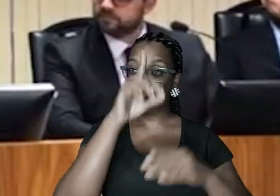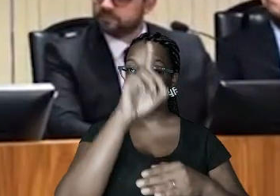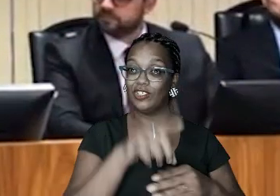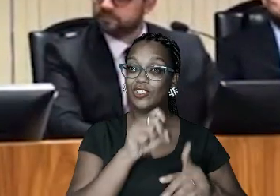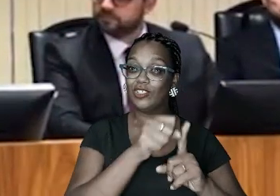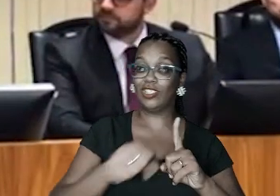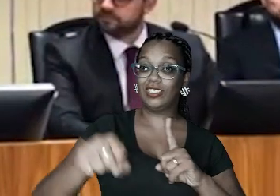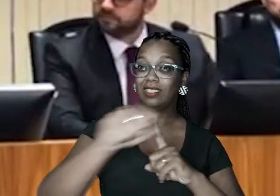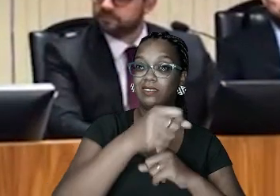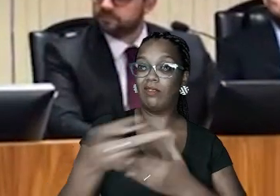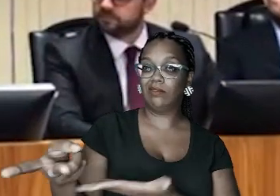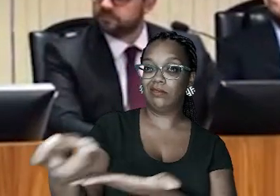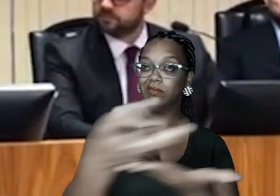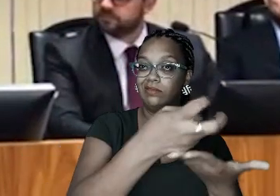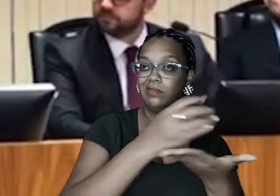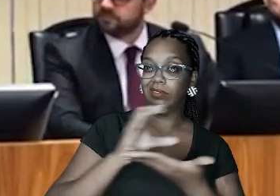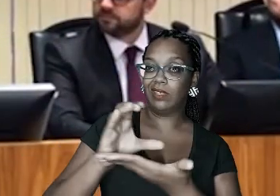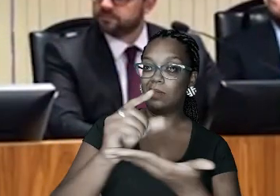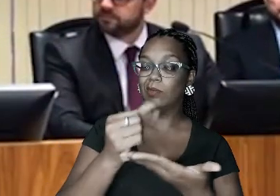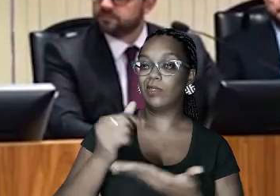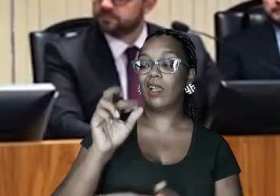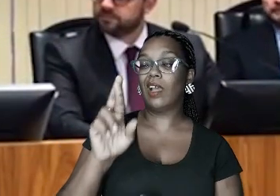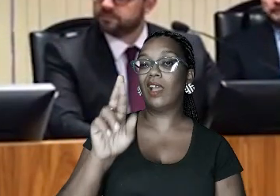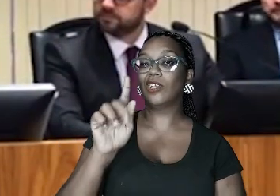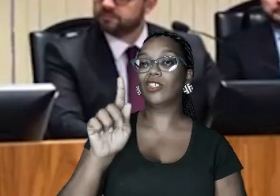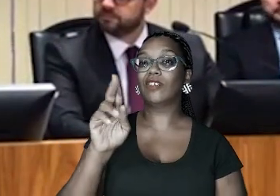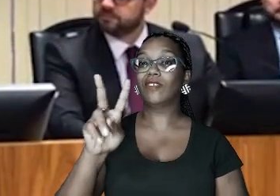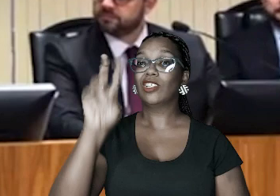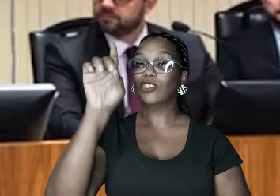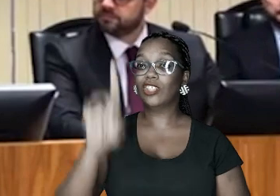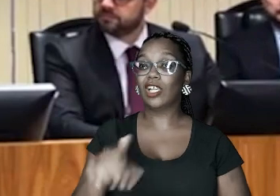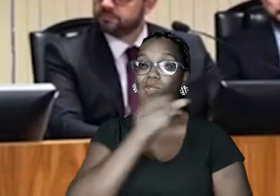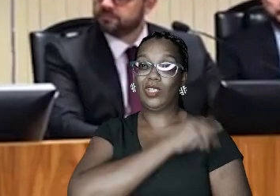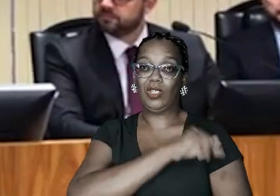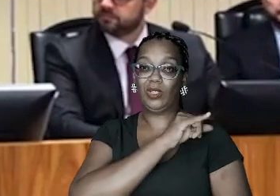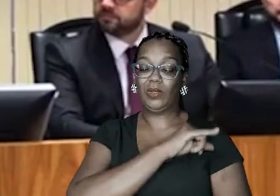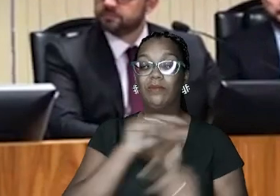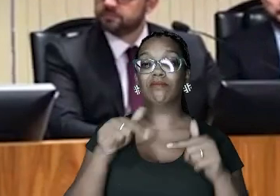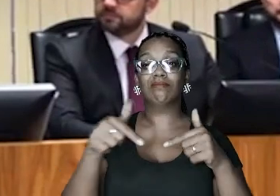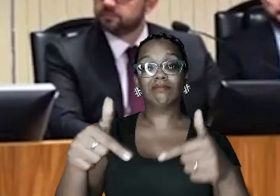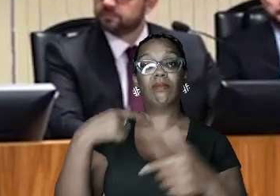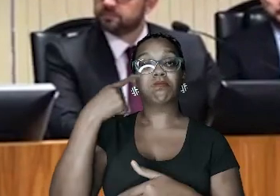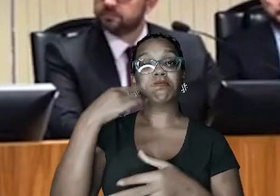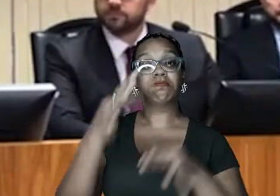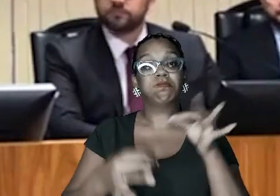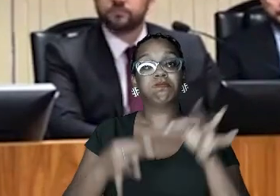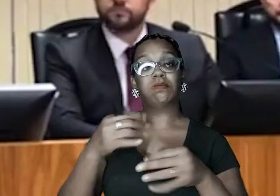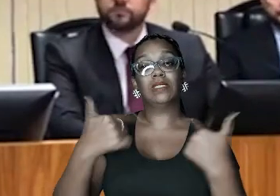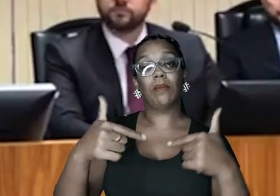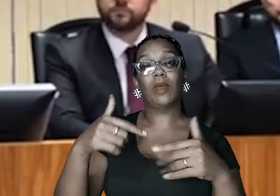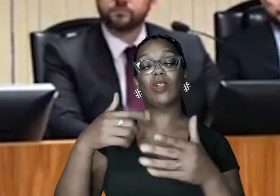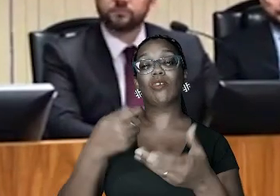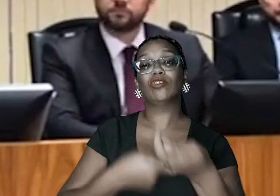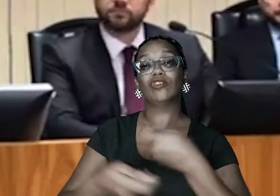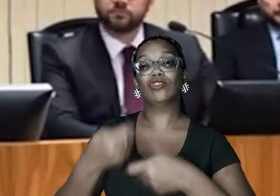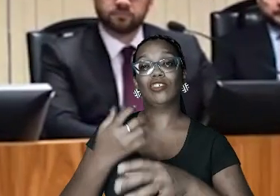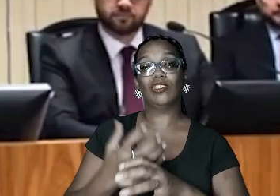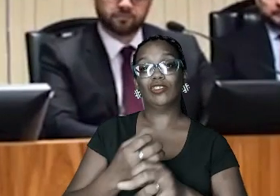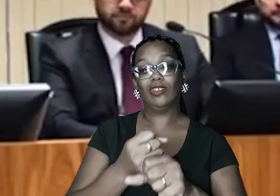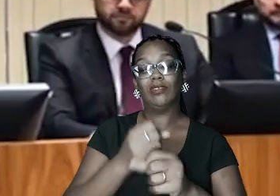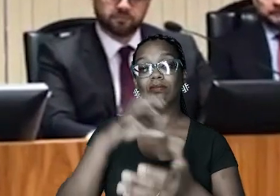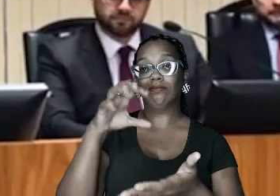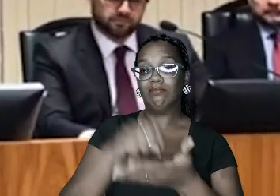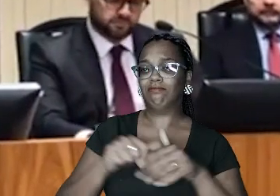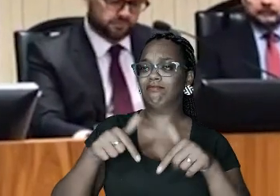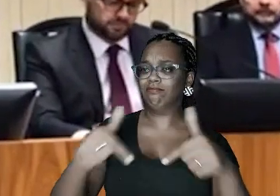de Capitais pela FGV direito do Rio no Exercício da advocacia trabalham em escritórios com reconhecido atuação em